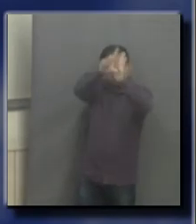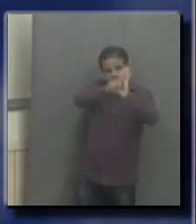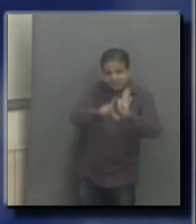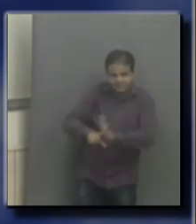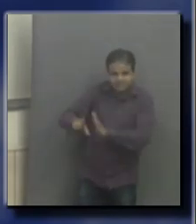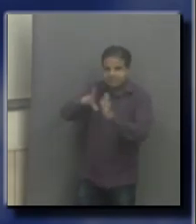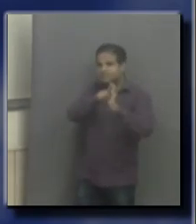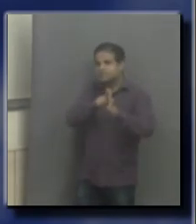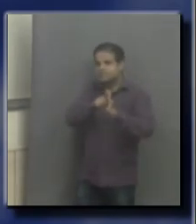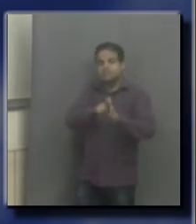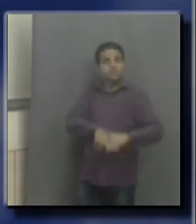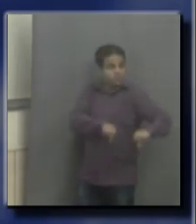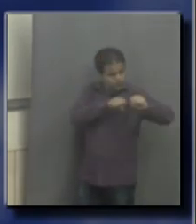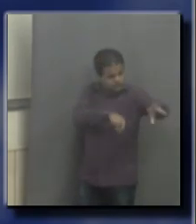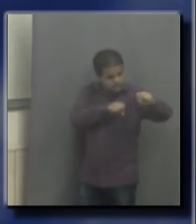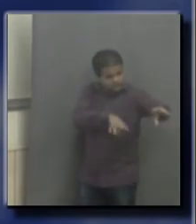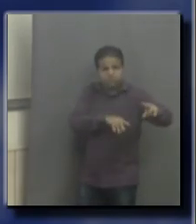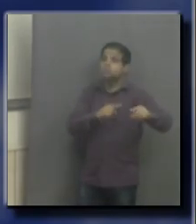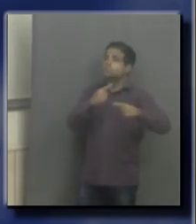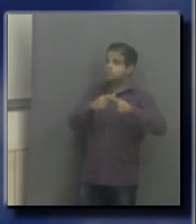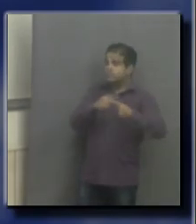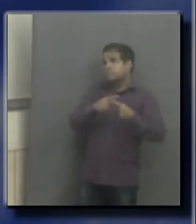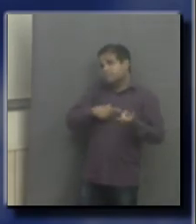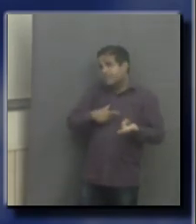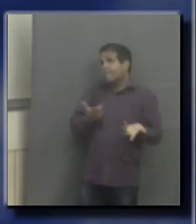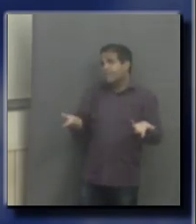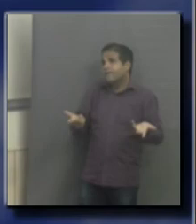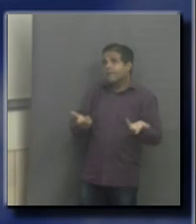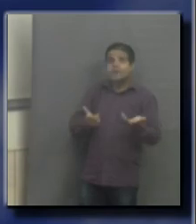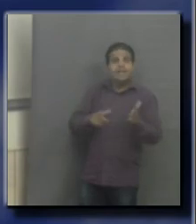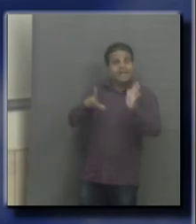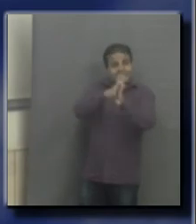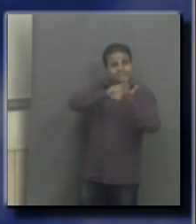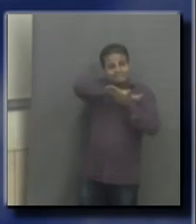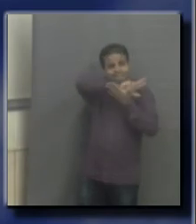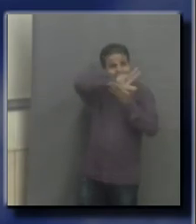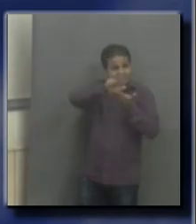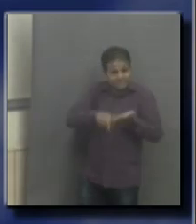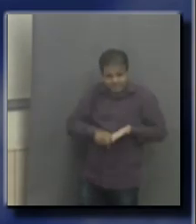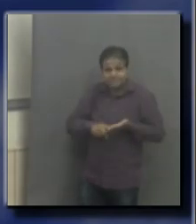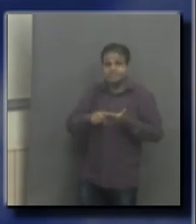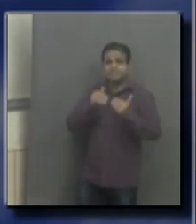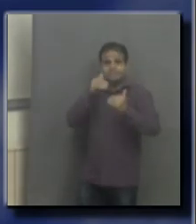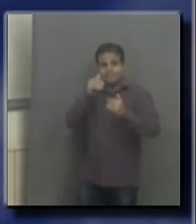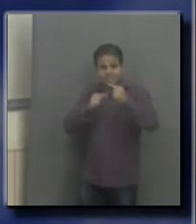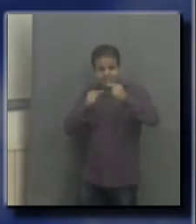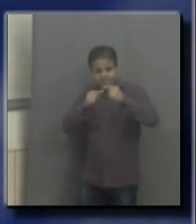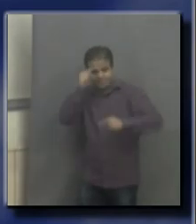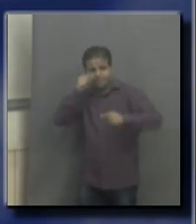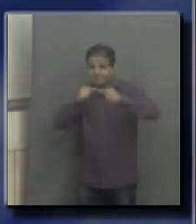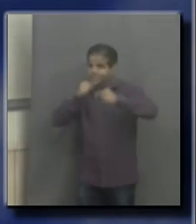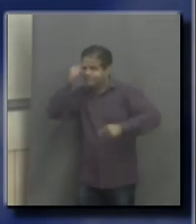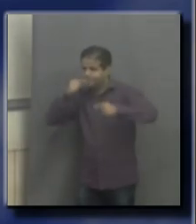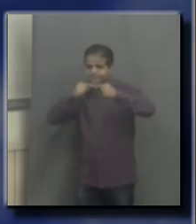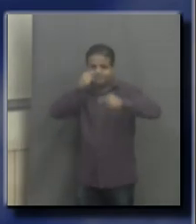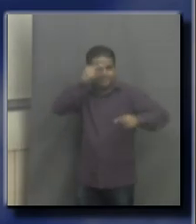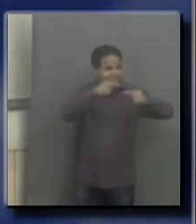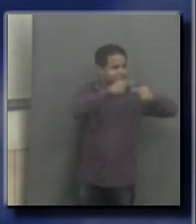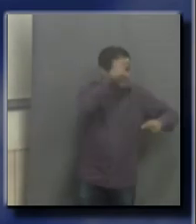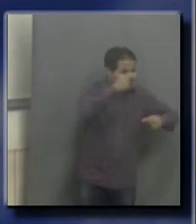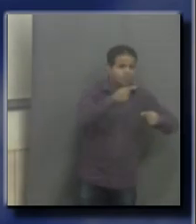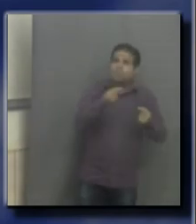sobre a licenciatura, porque temos legislações diferentes e incompatíveis, né? Como